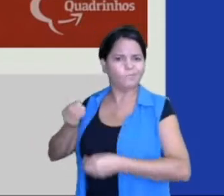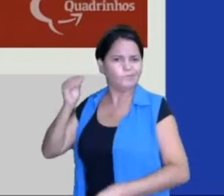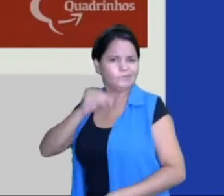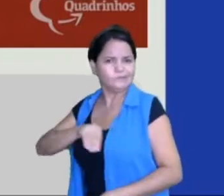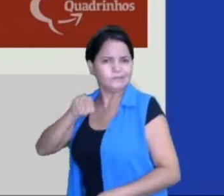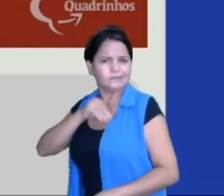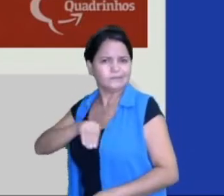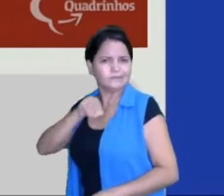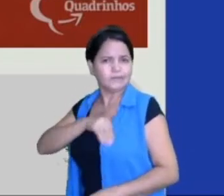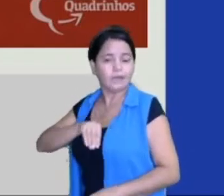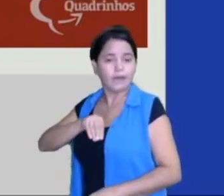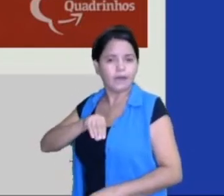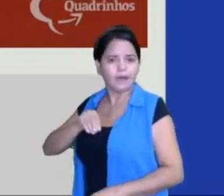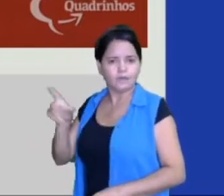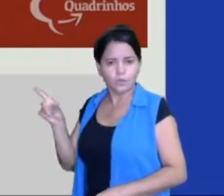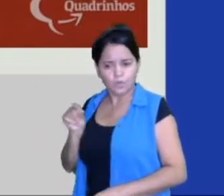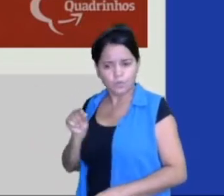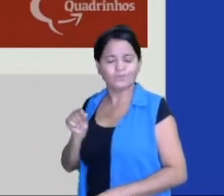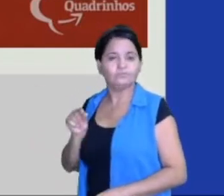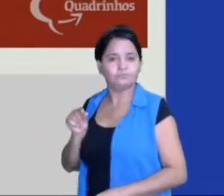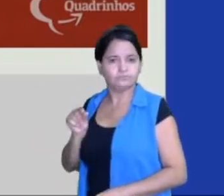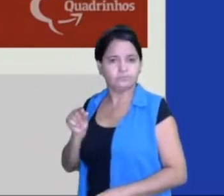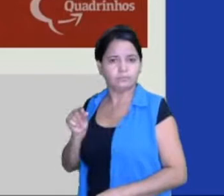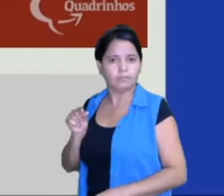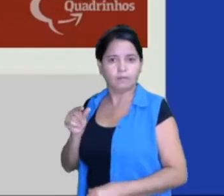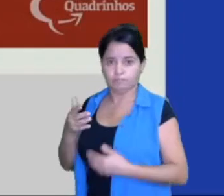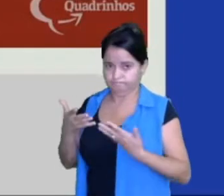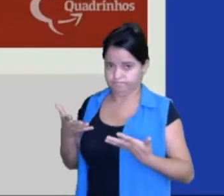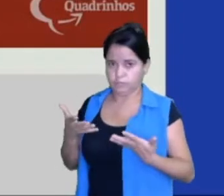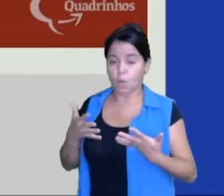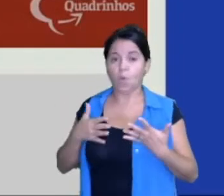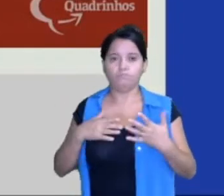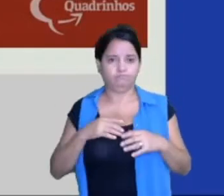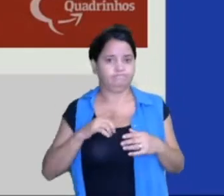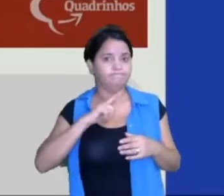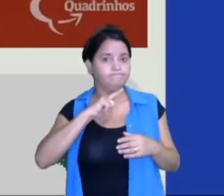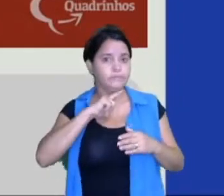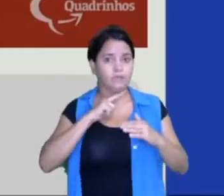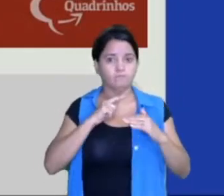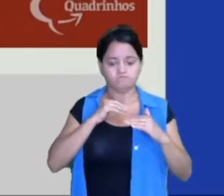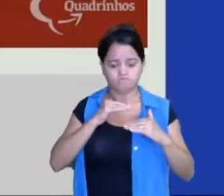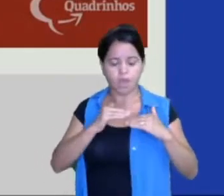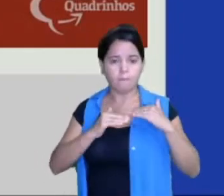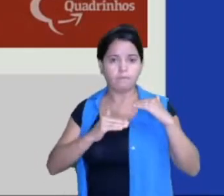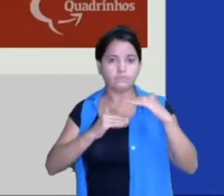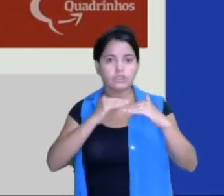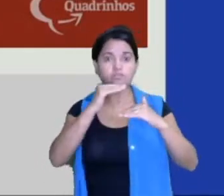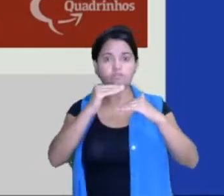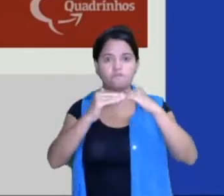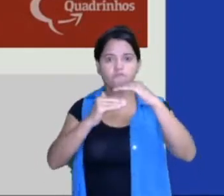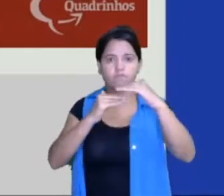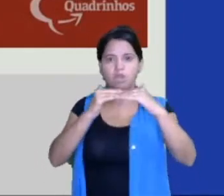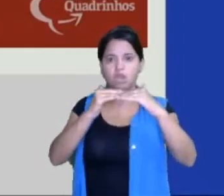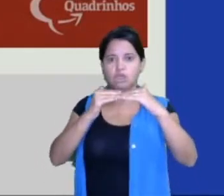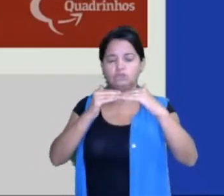salário. Para vocês terem uma ideia, no desenvolvimento industrial, as pessoas trabalhavam